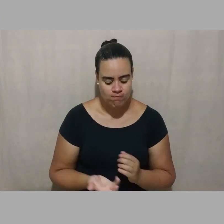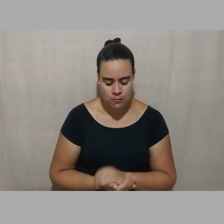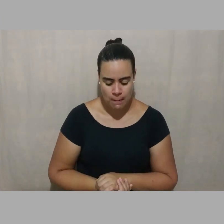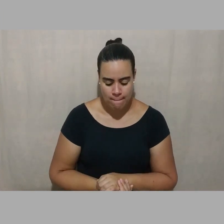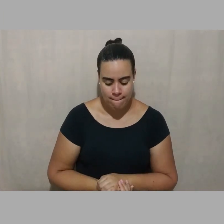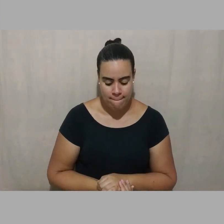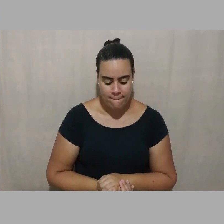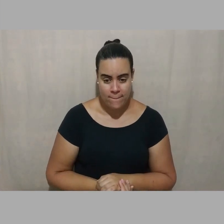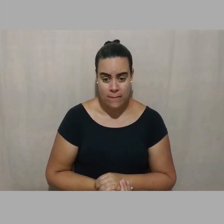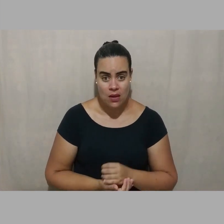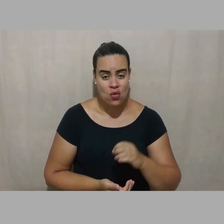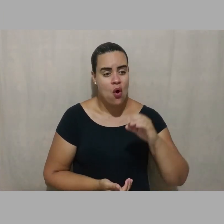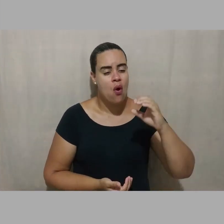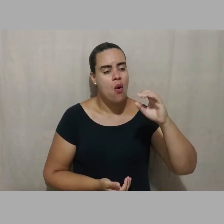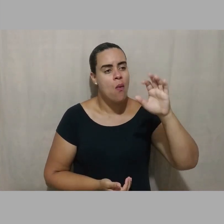da